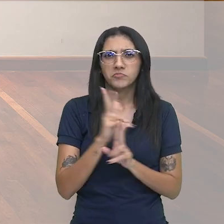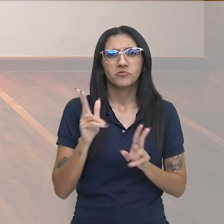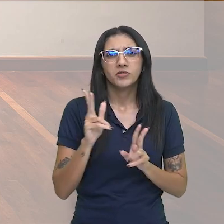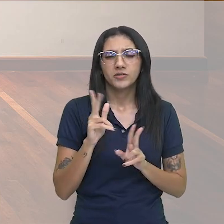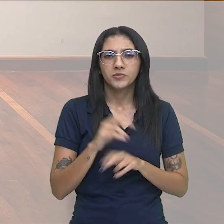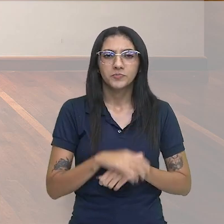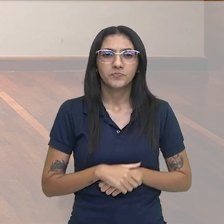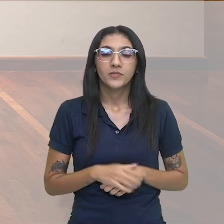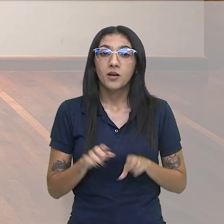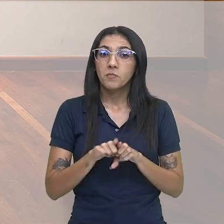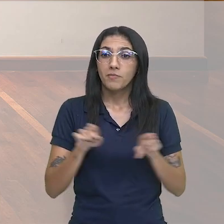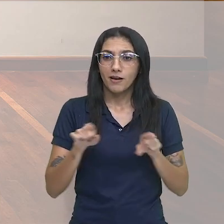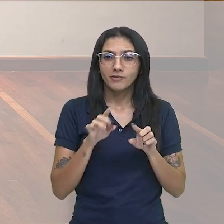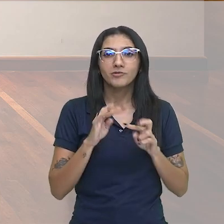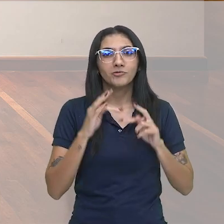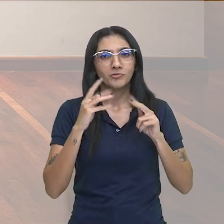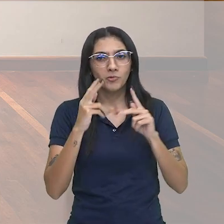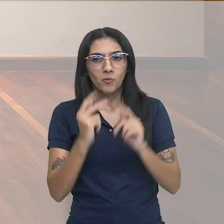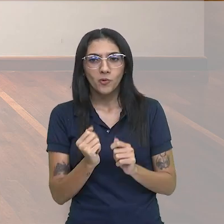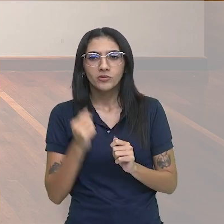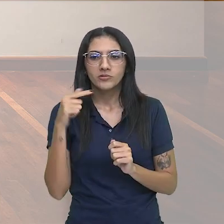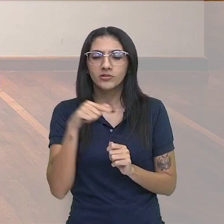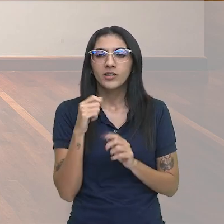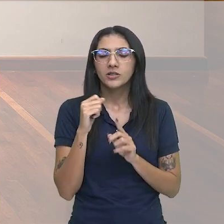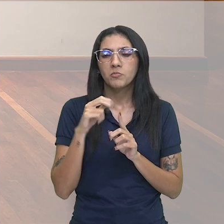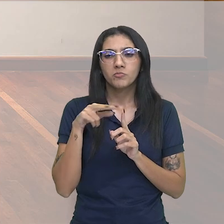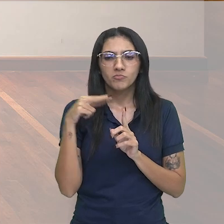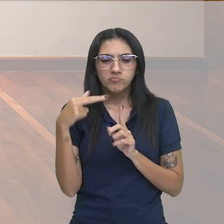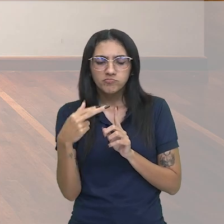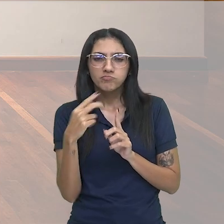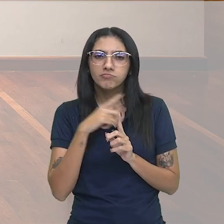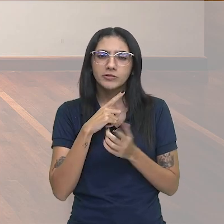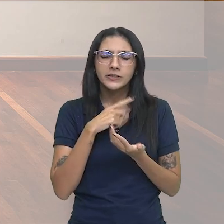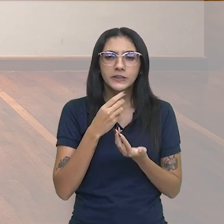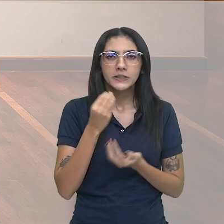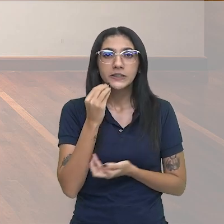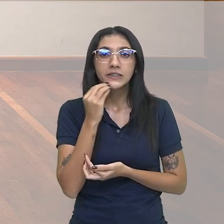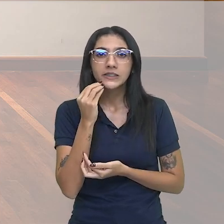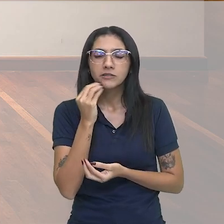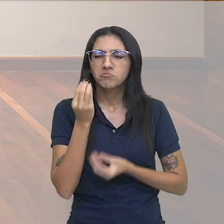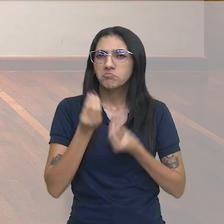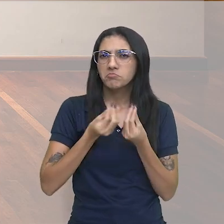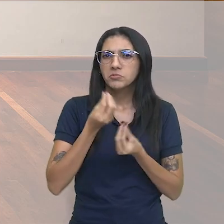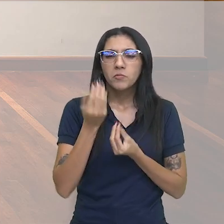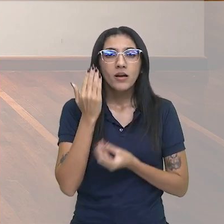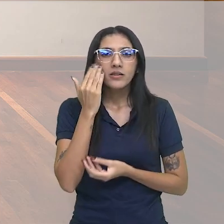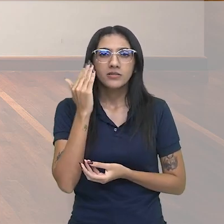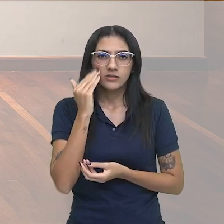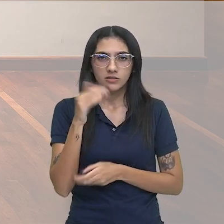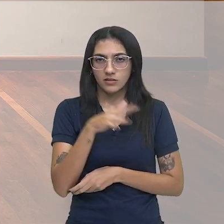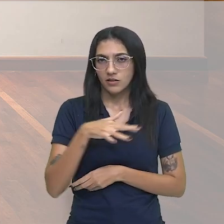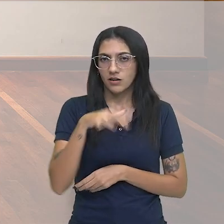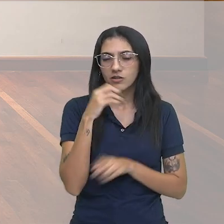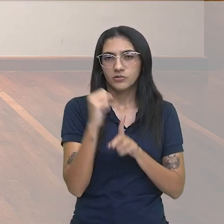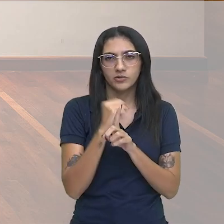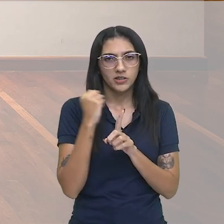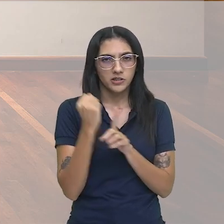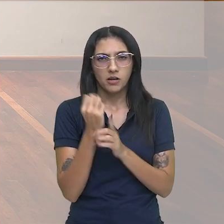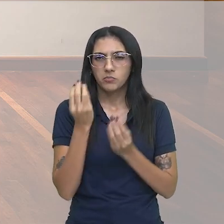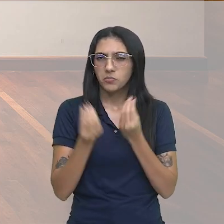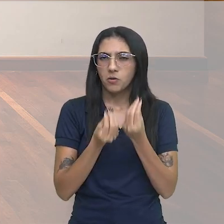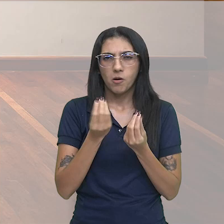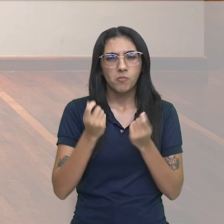Porém, todos eles estão fazendo o quê? Estão tentando entender a sociedade, compreender